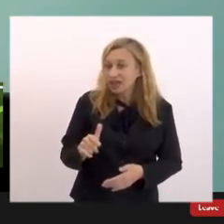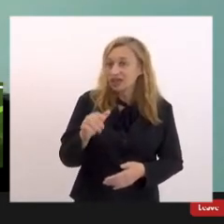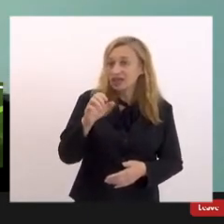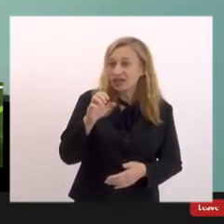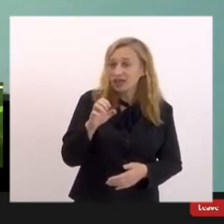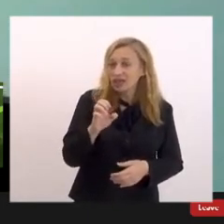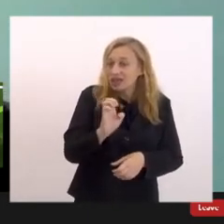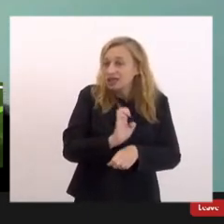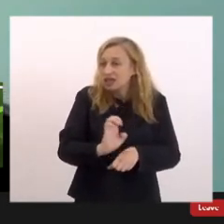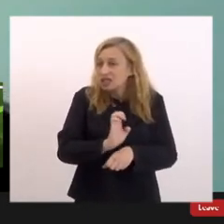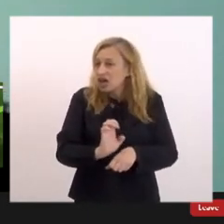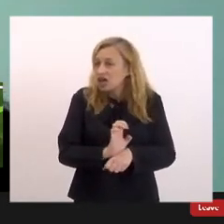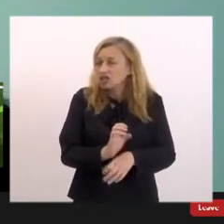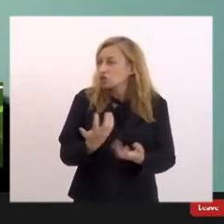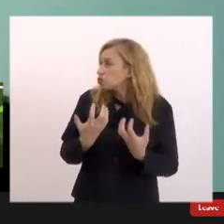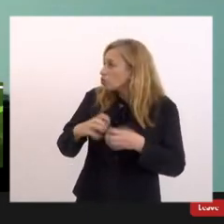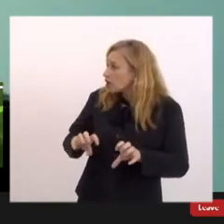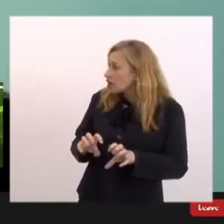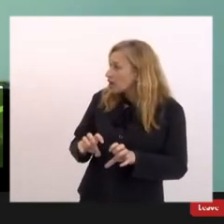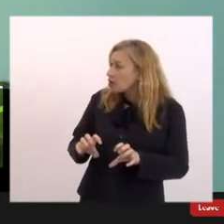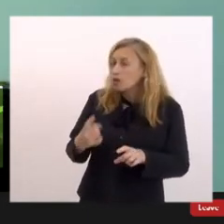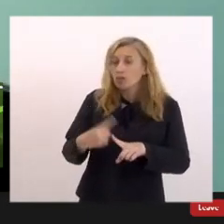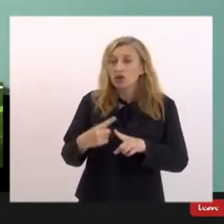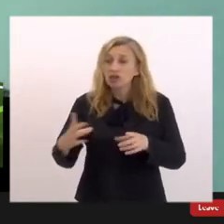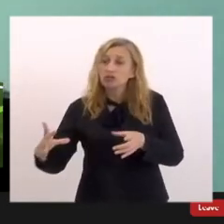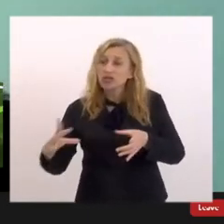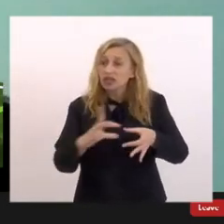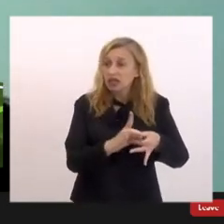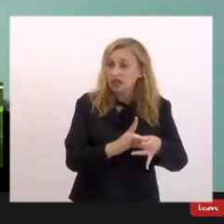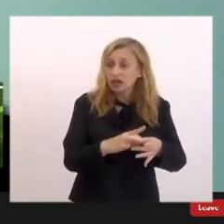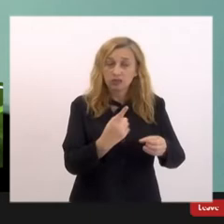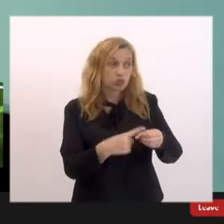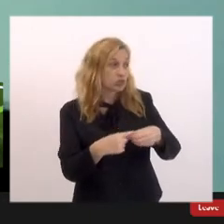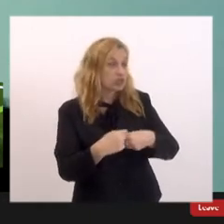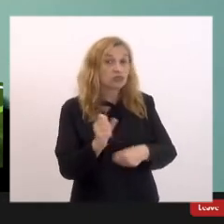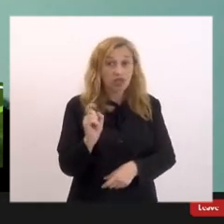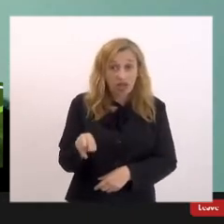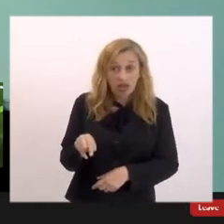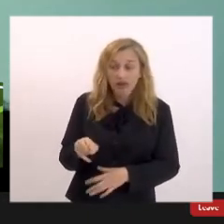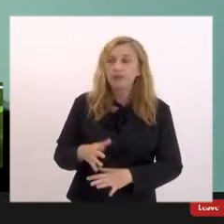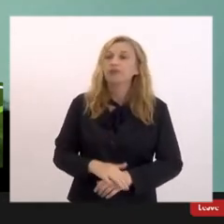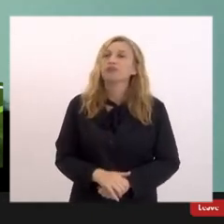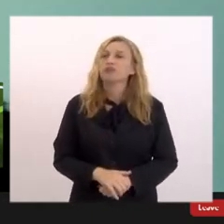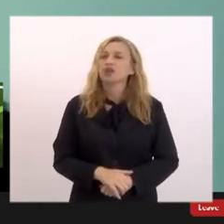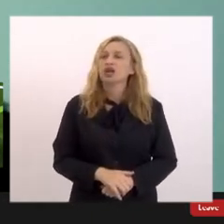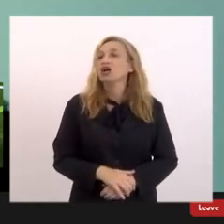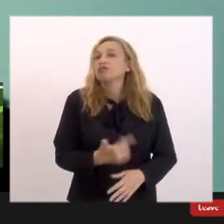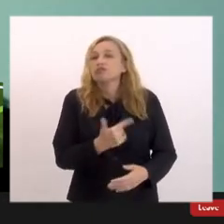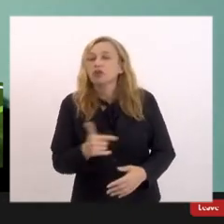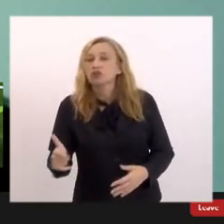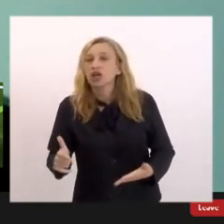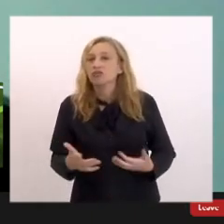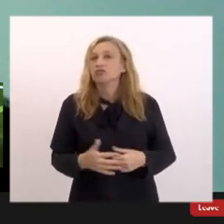quer estagiário, até porque não tem vínculo com o município, né? Não tem